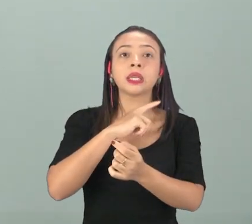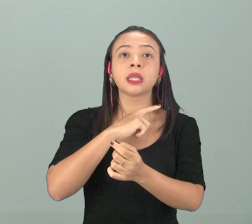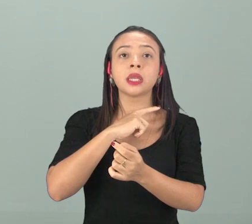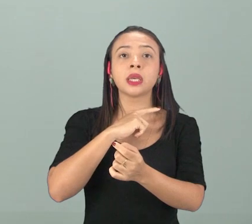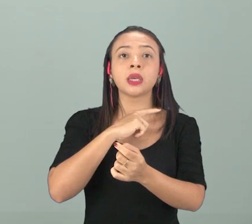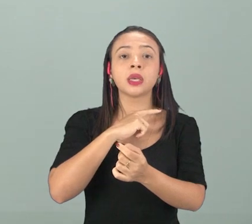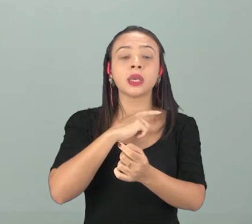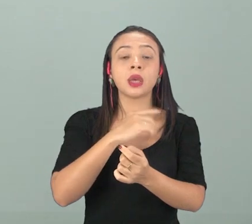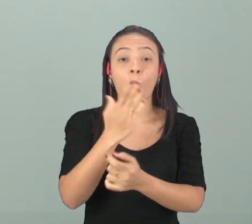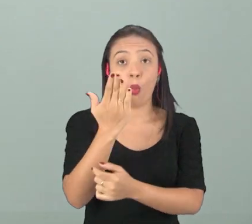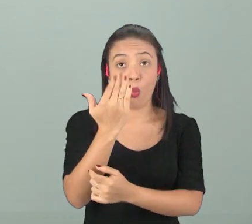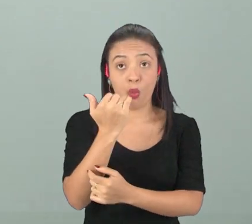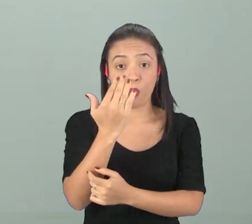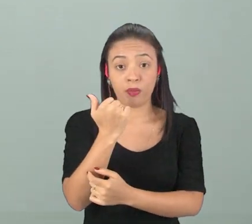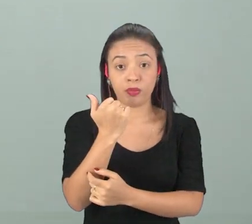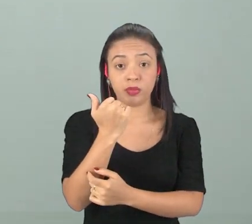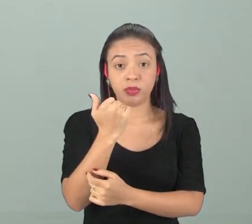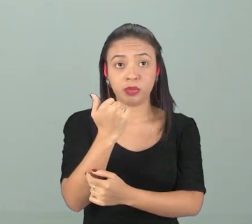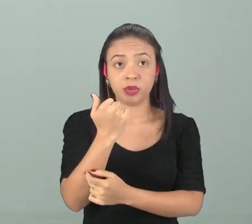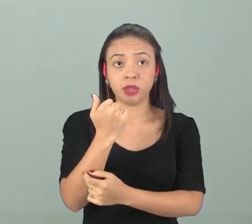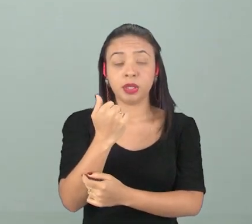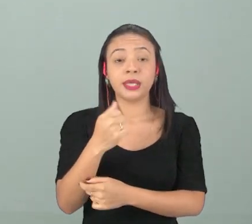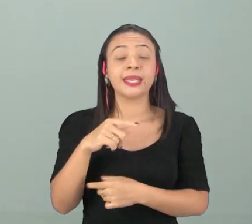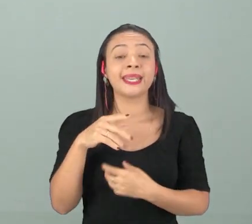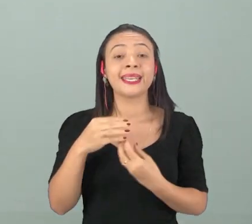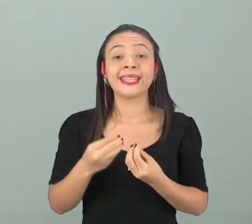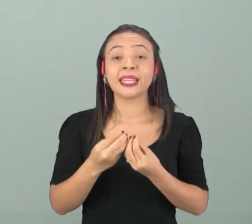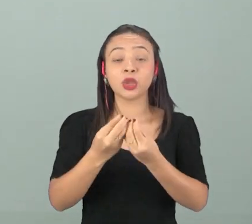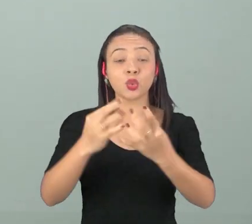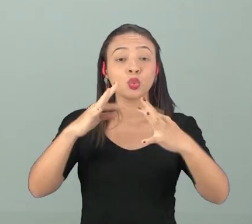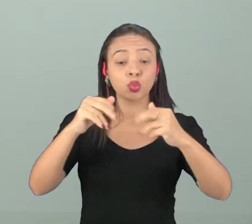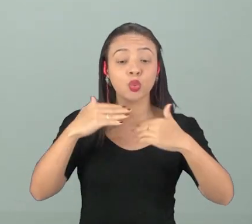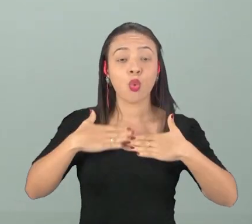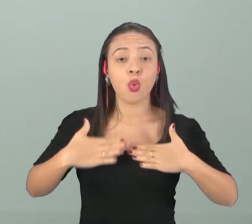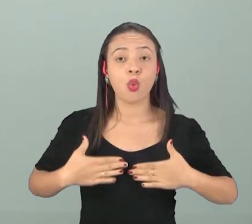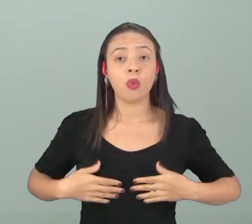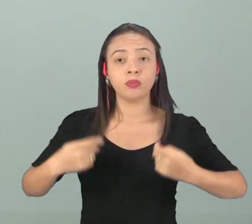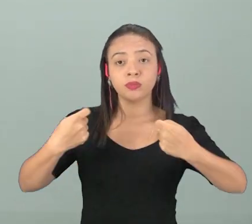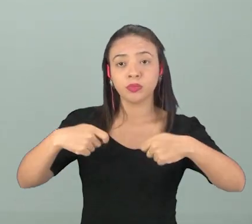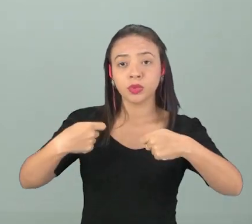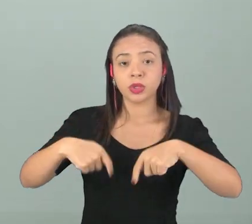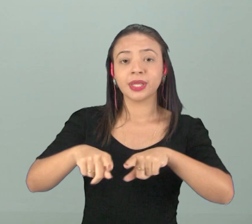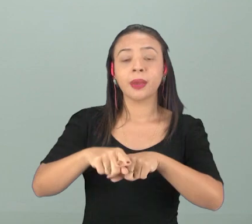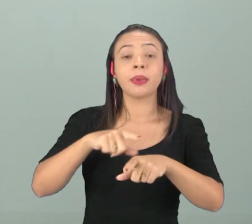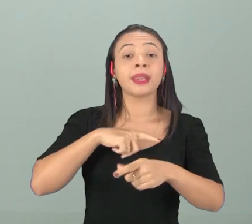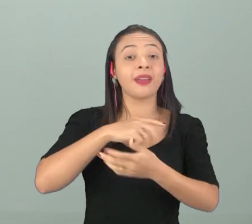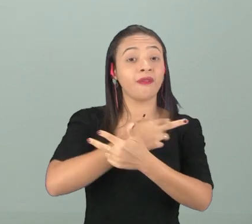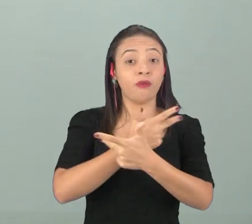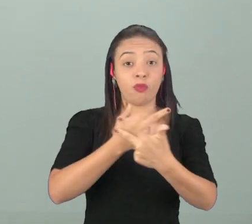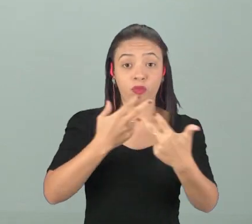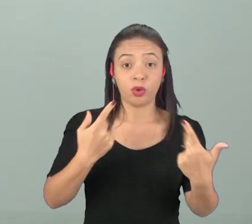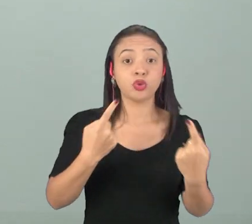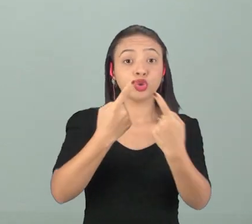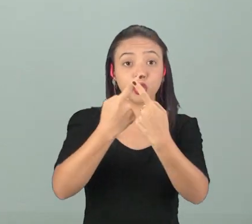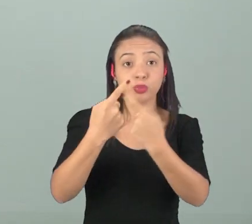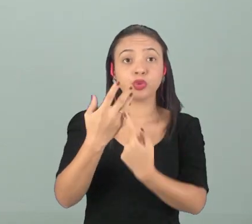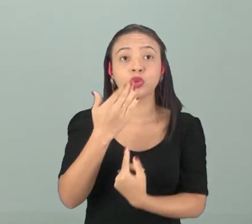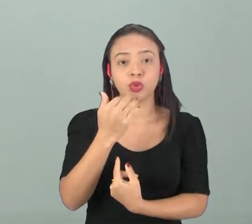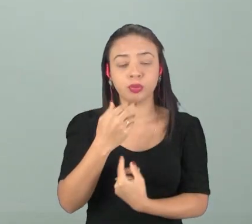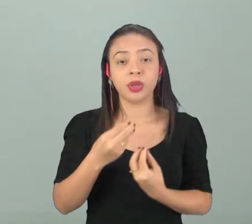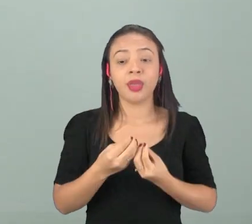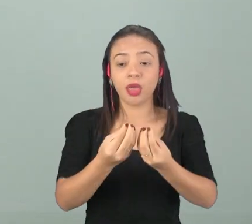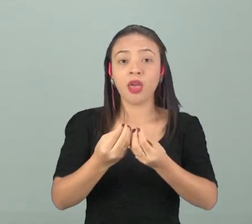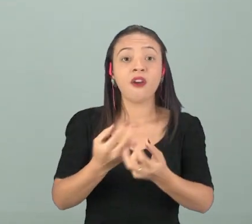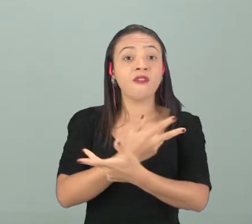conter alimentos que possam fornecer os nutrientes que meu corpo precisa. Vou ter uma certa variação também, porque eu vou tentar oferecer